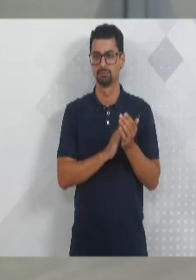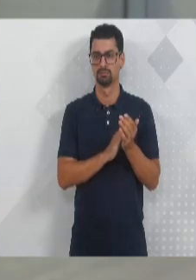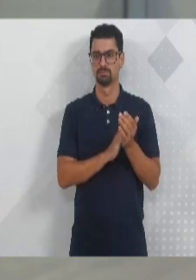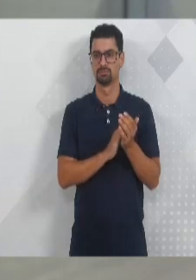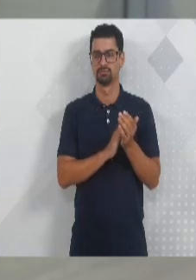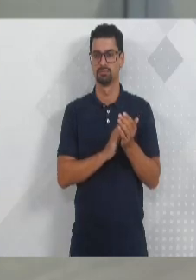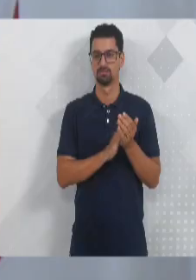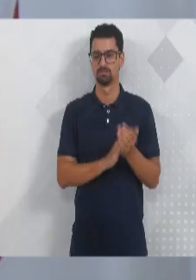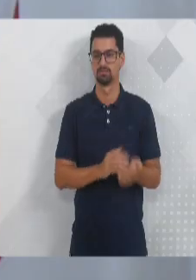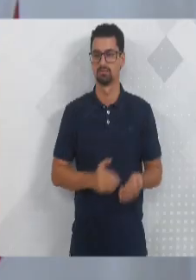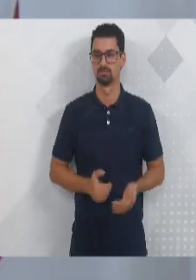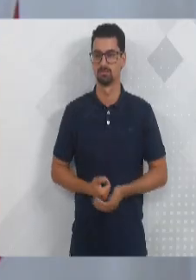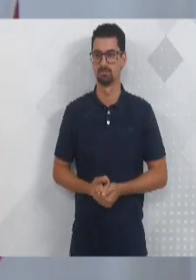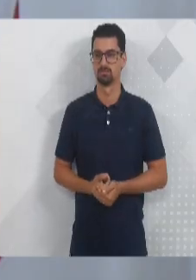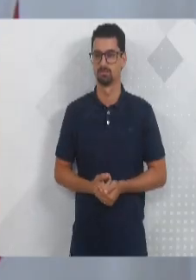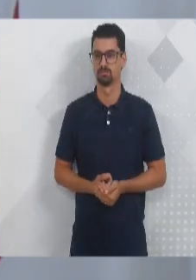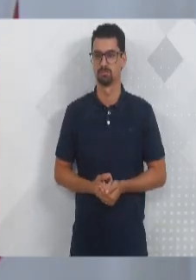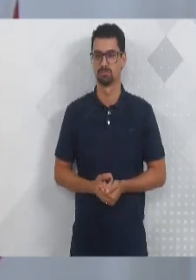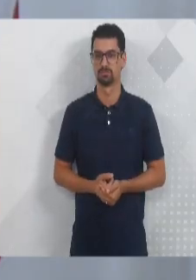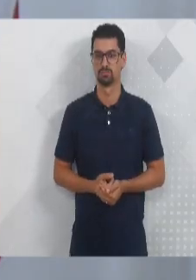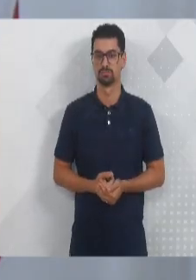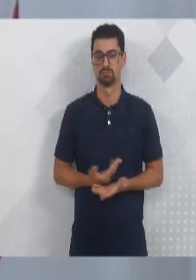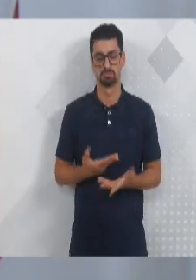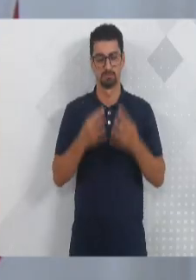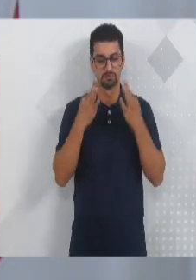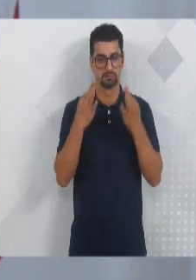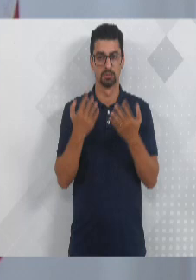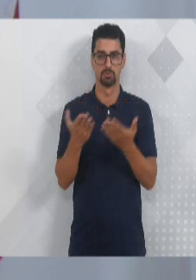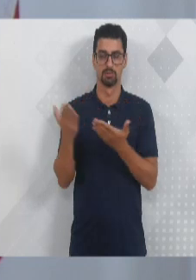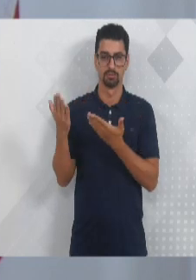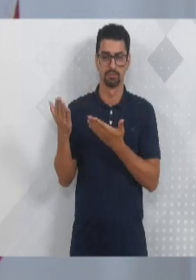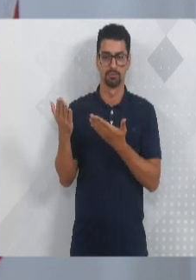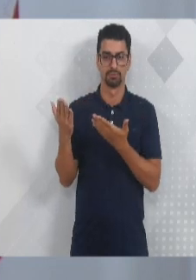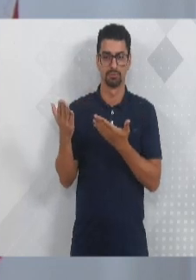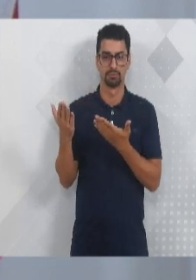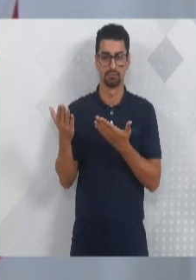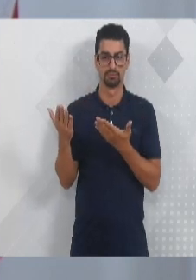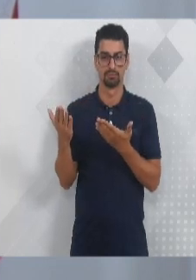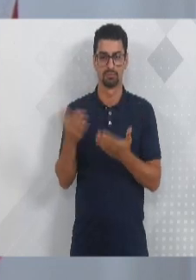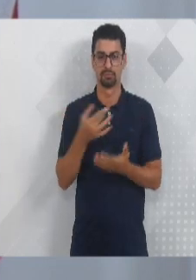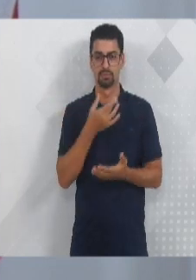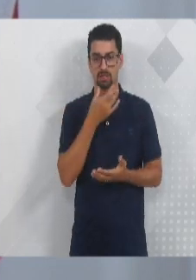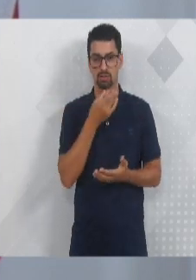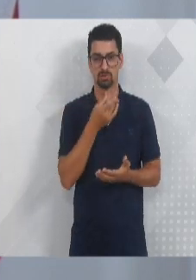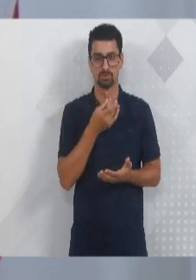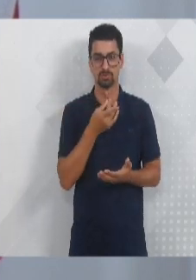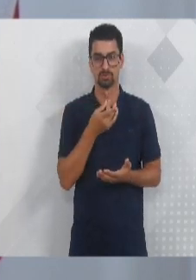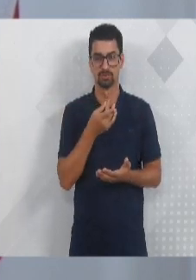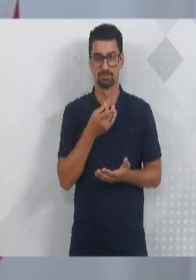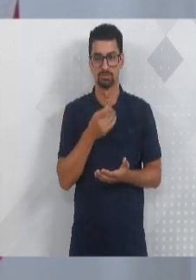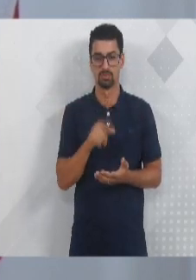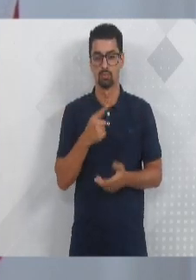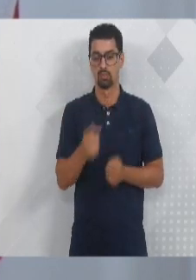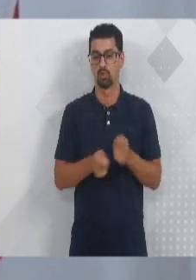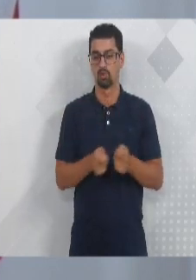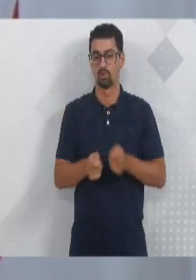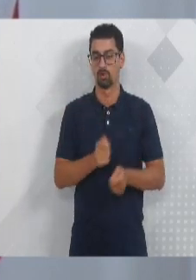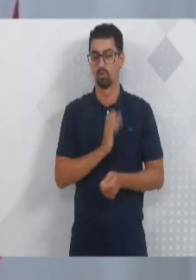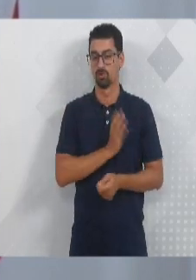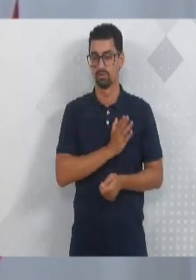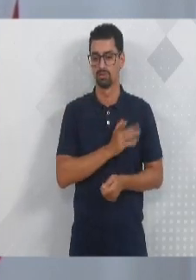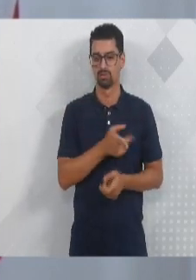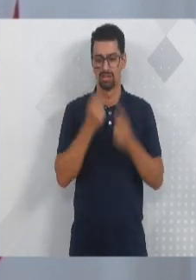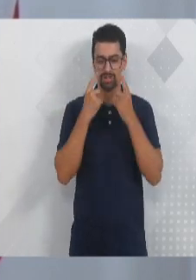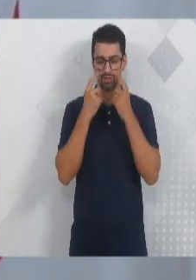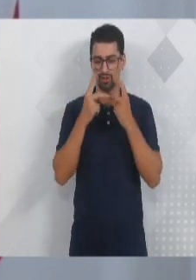rufa depois desse depoimento eu acho que rufa depois controla o teu coração aí porque tu é